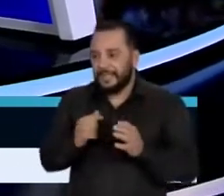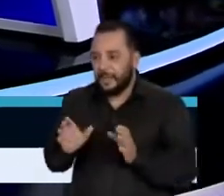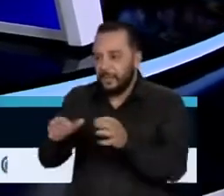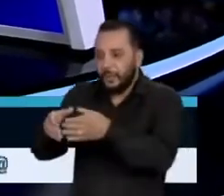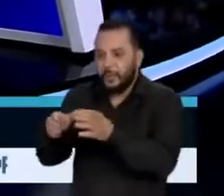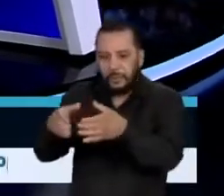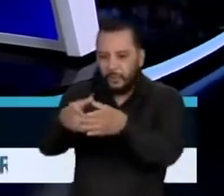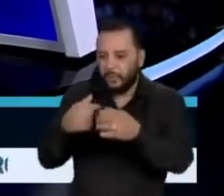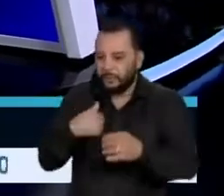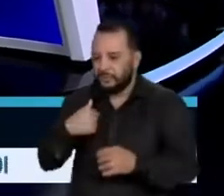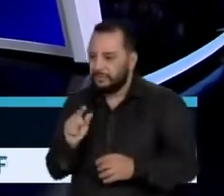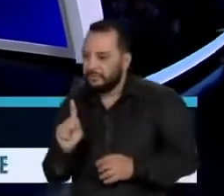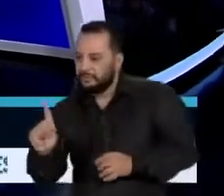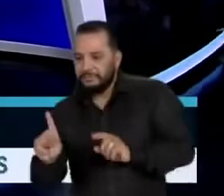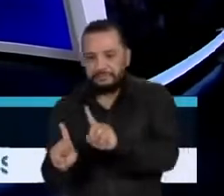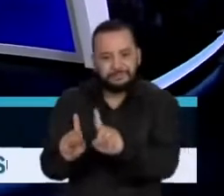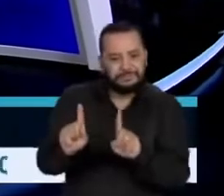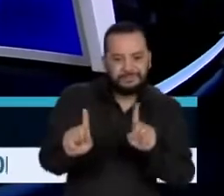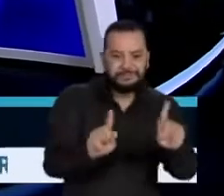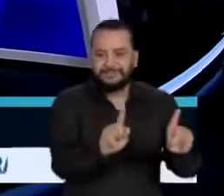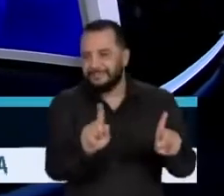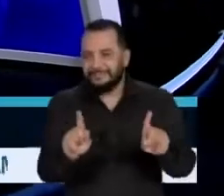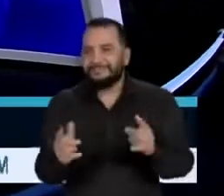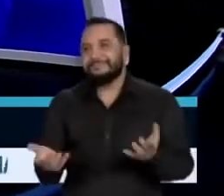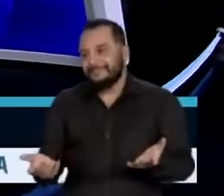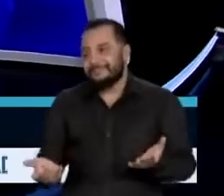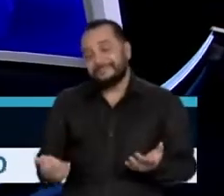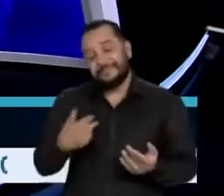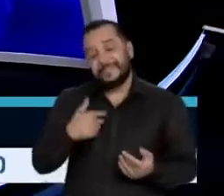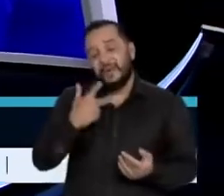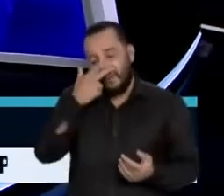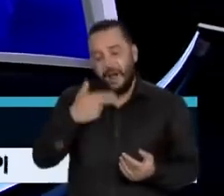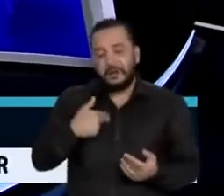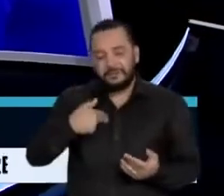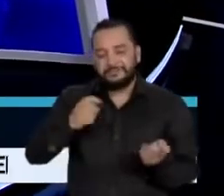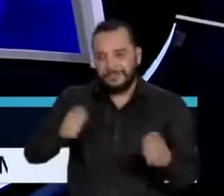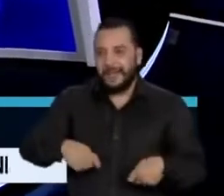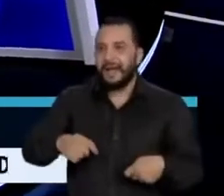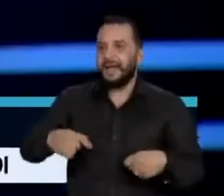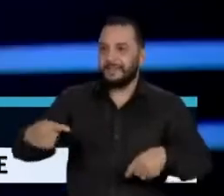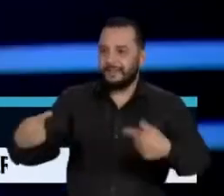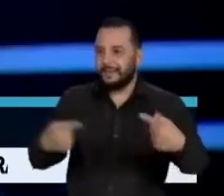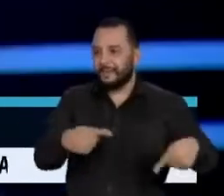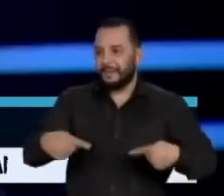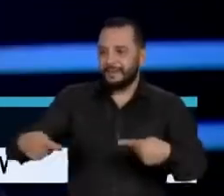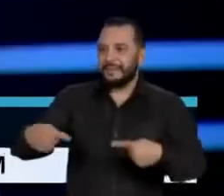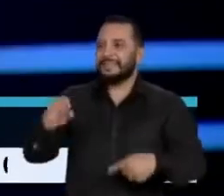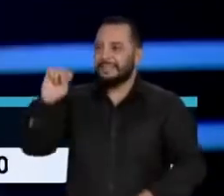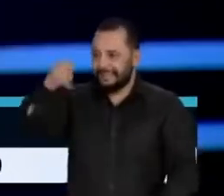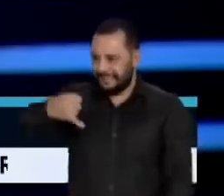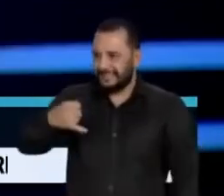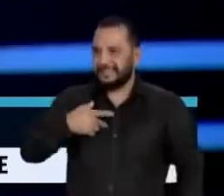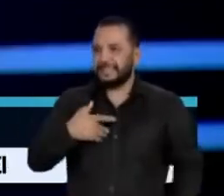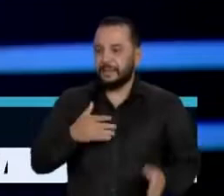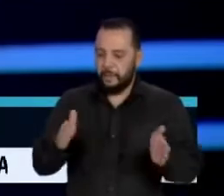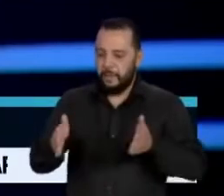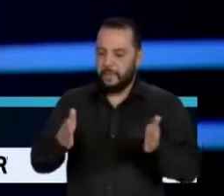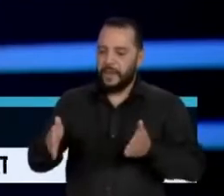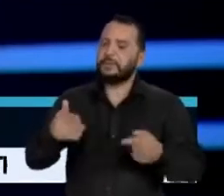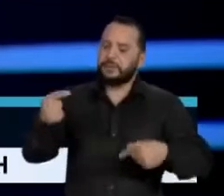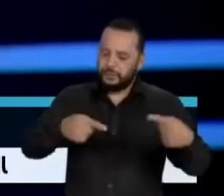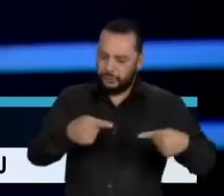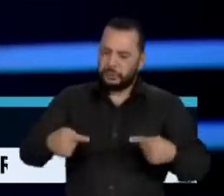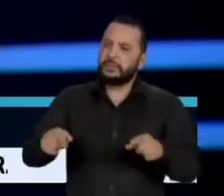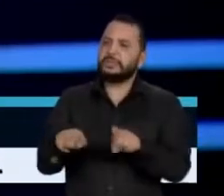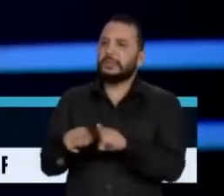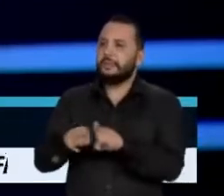parece que que acredite que o debate é válido que a gente está no momento de discutir isso tudo de